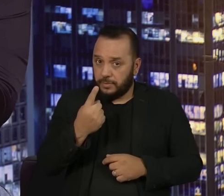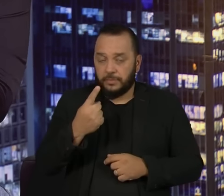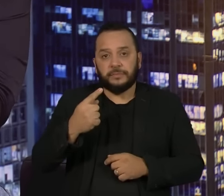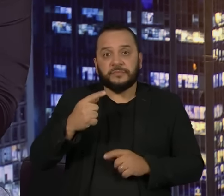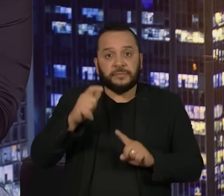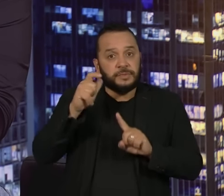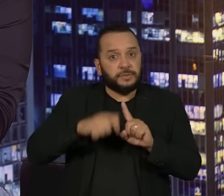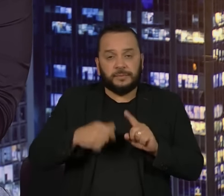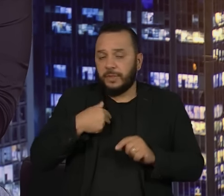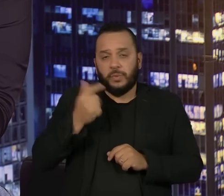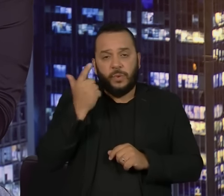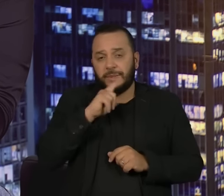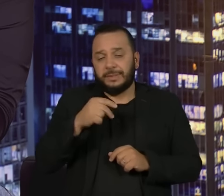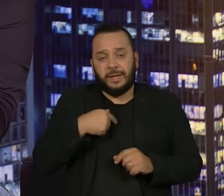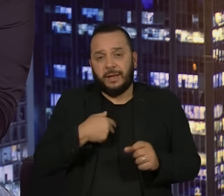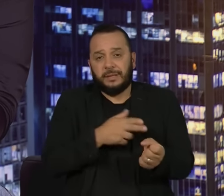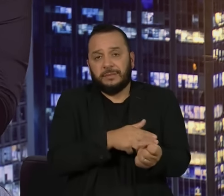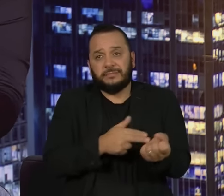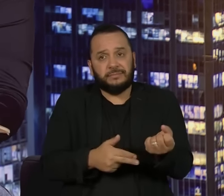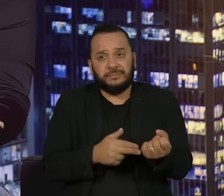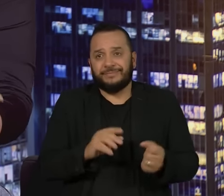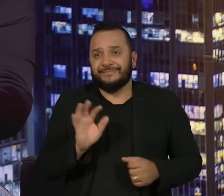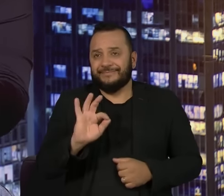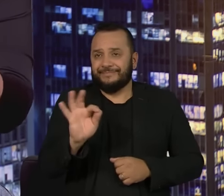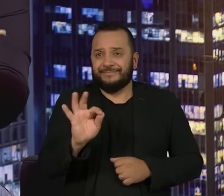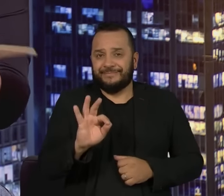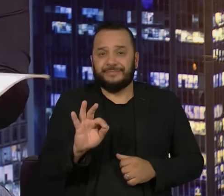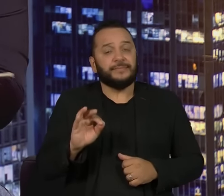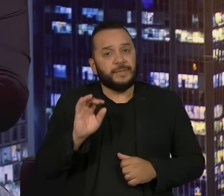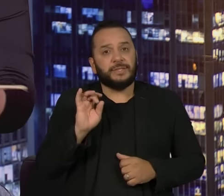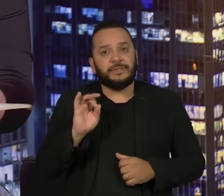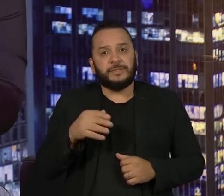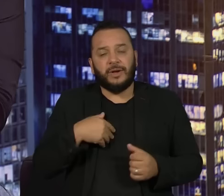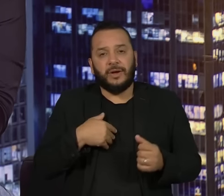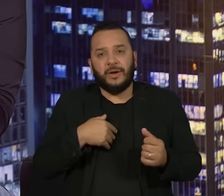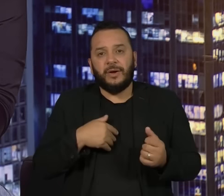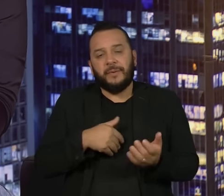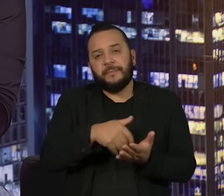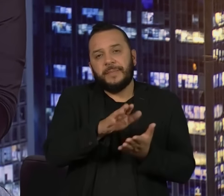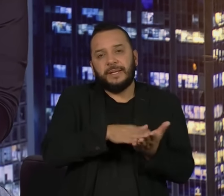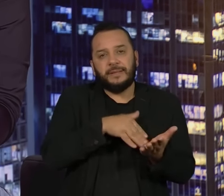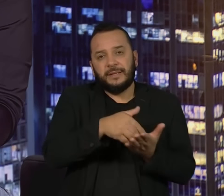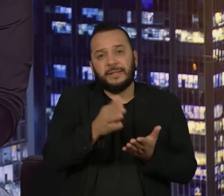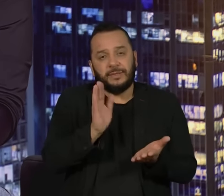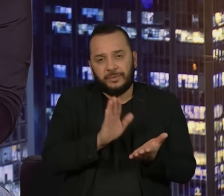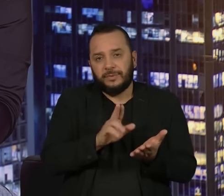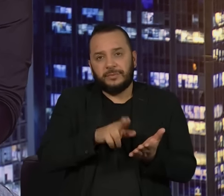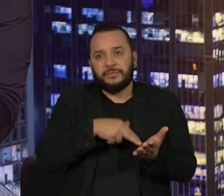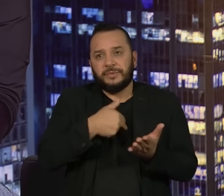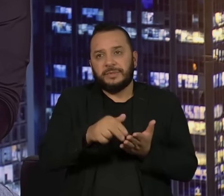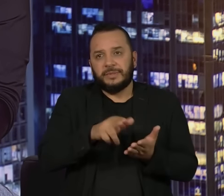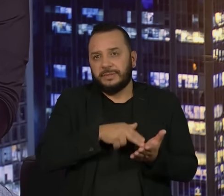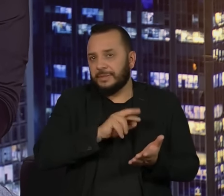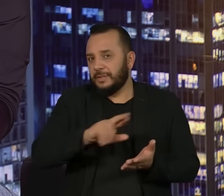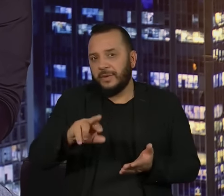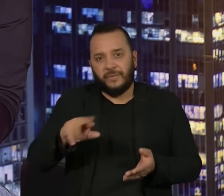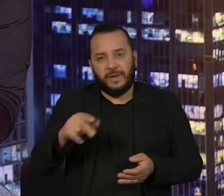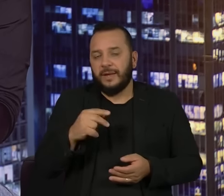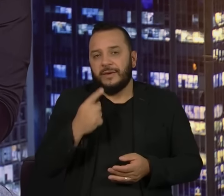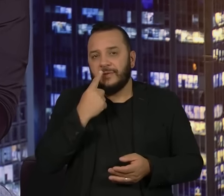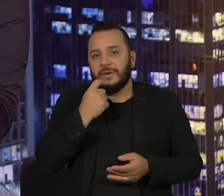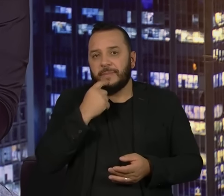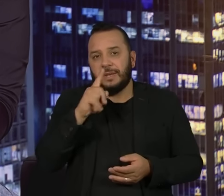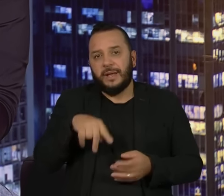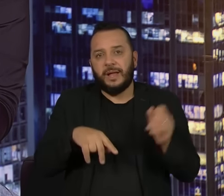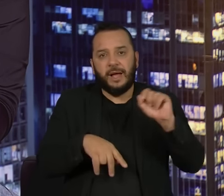nem sequer consegue realizar esse pacto de sangue, eles acabam ali pintando com tinta que nem vermelha é uma tinta